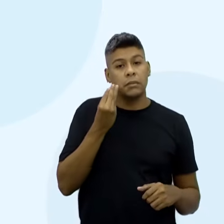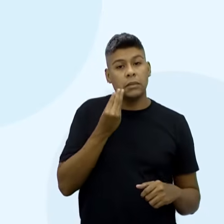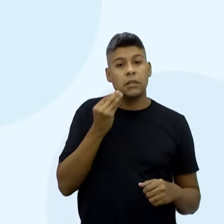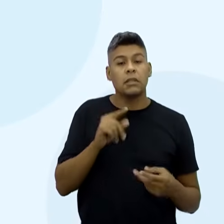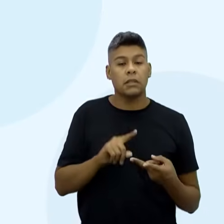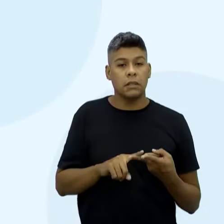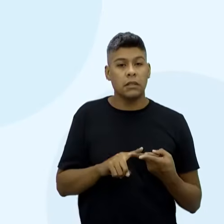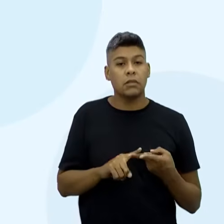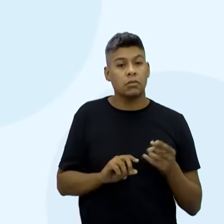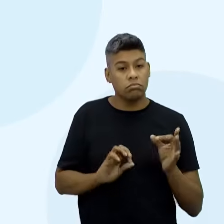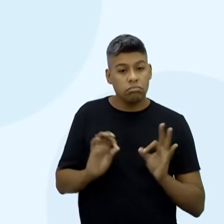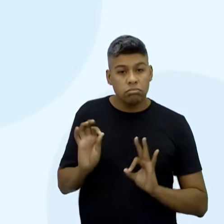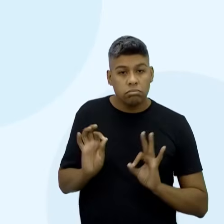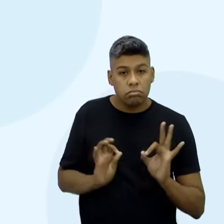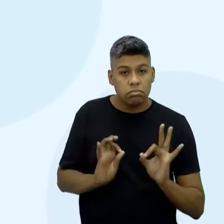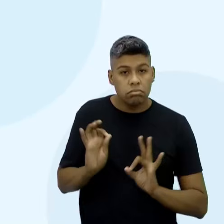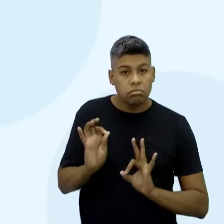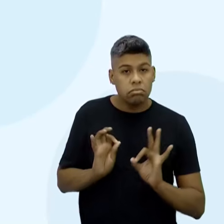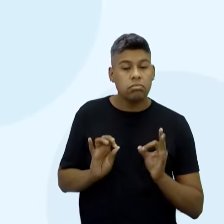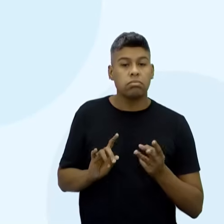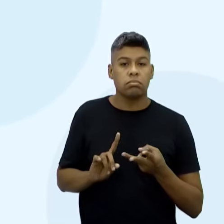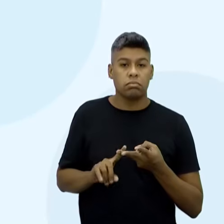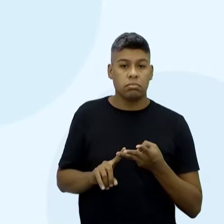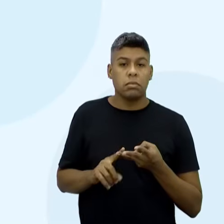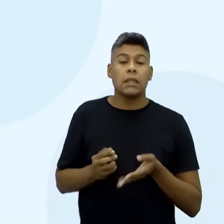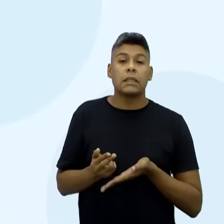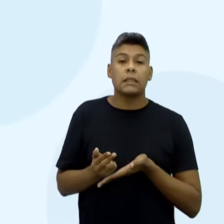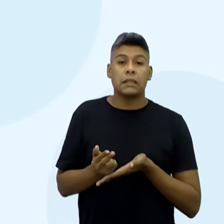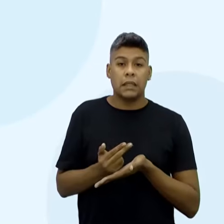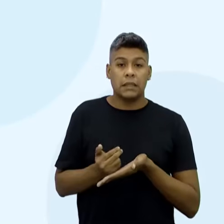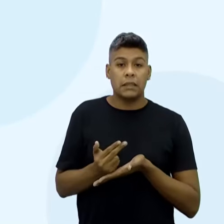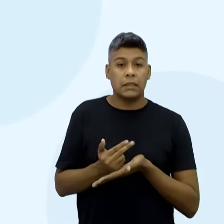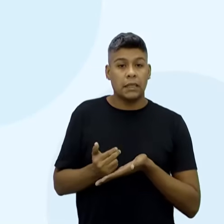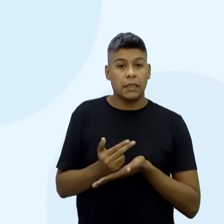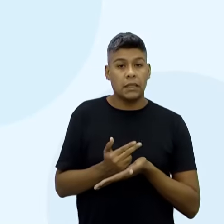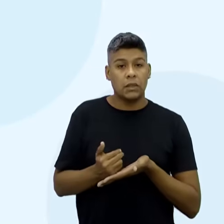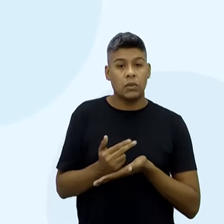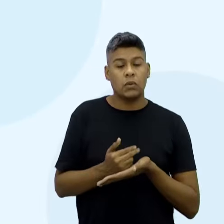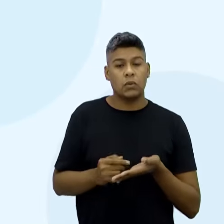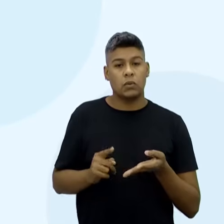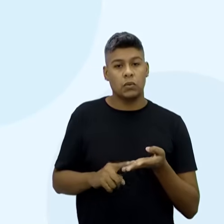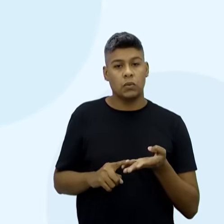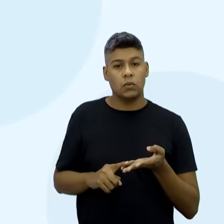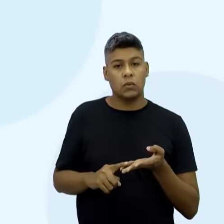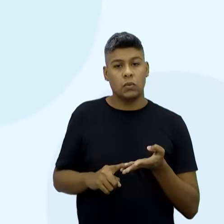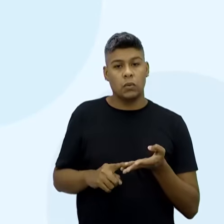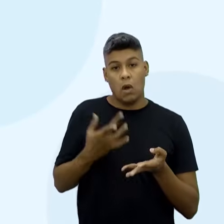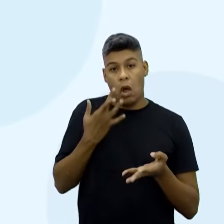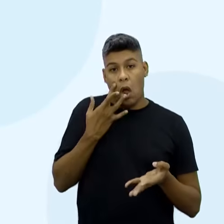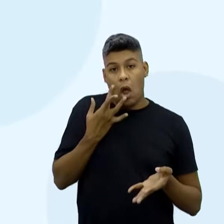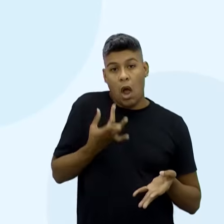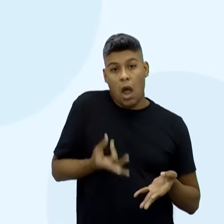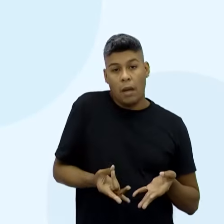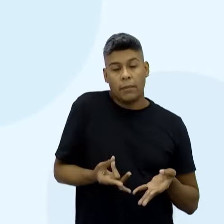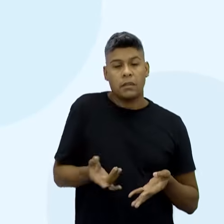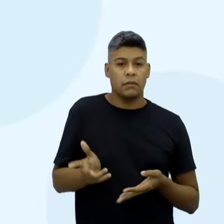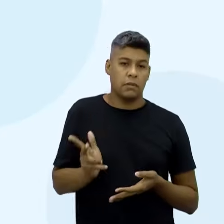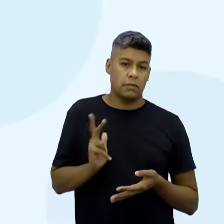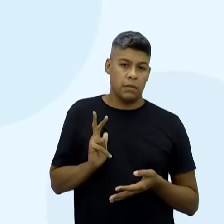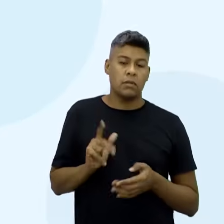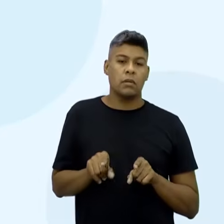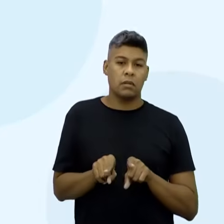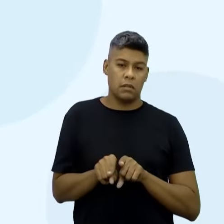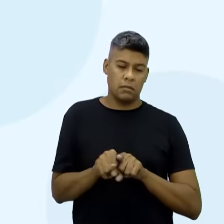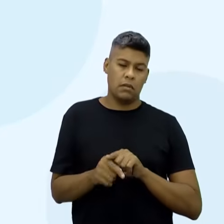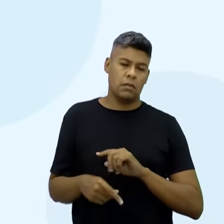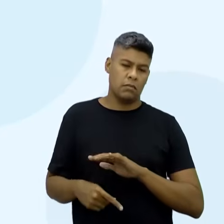fazem esquemas, eles fazem desenhos, colocam ali as suas observações pessoais também a